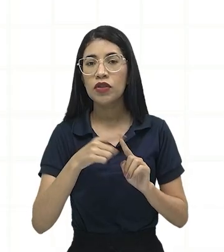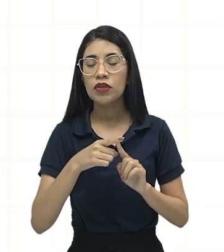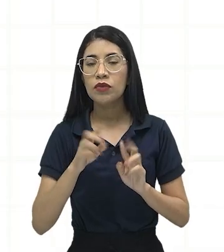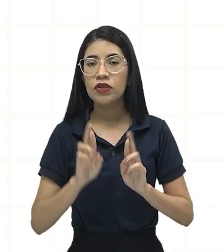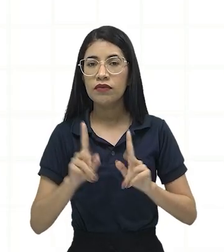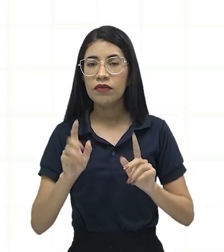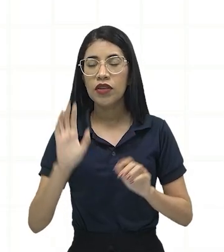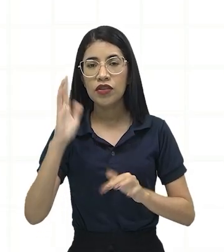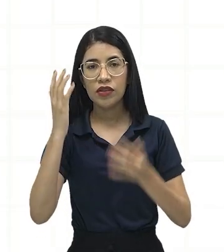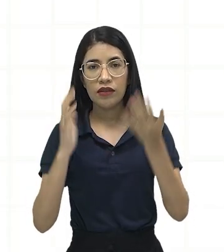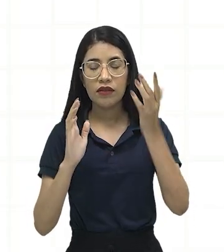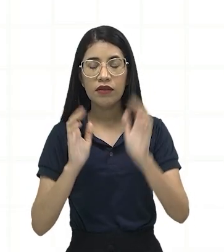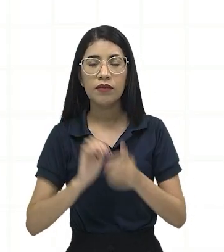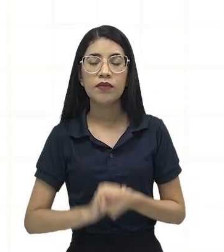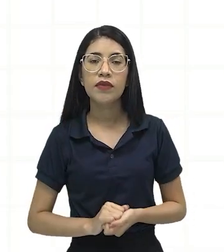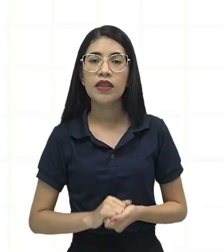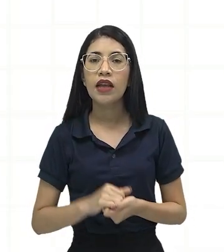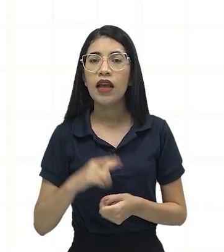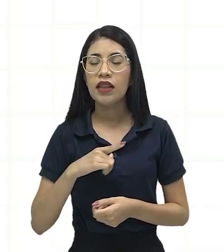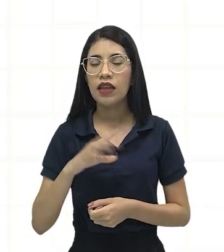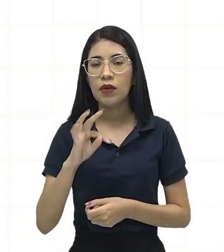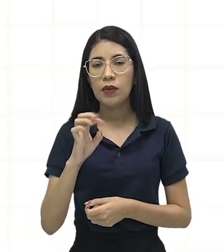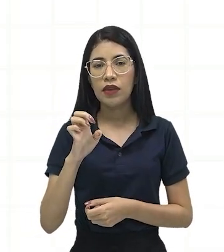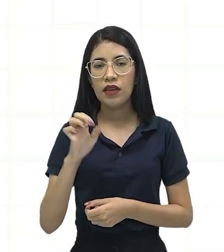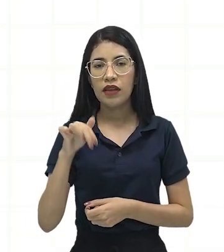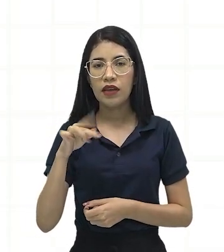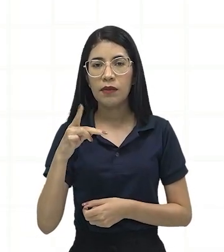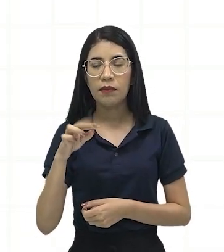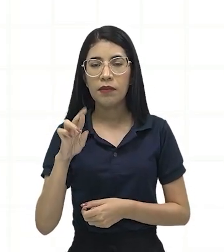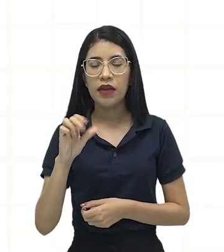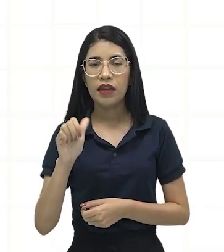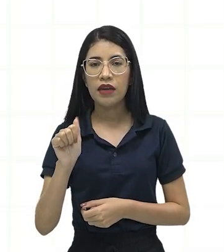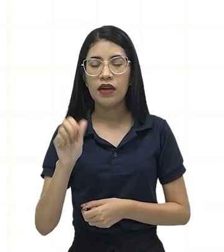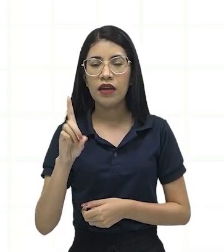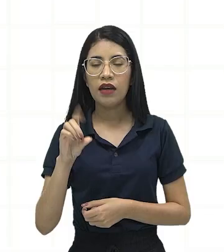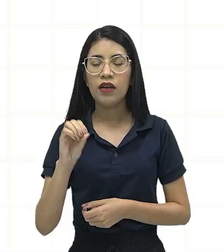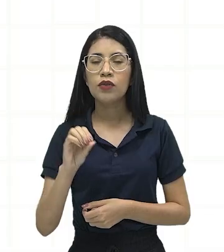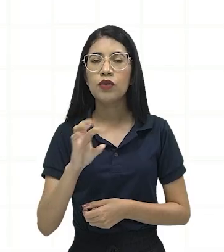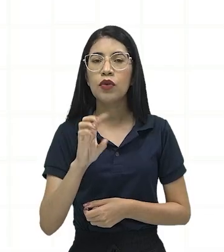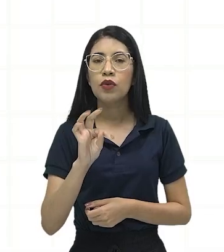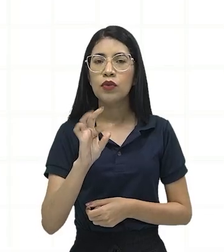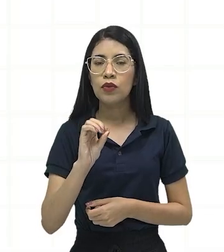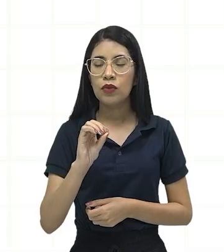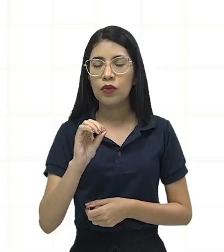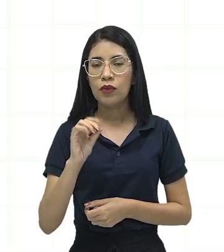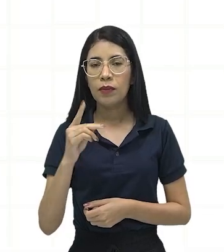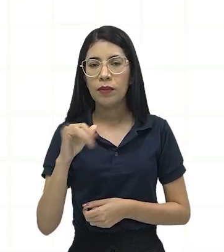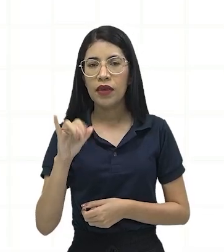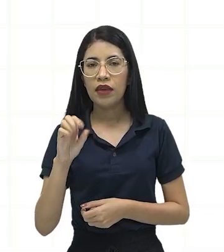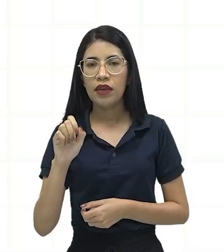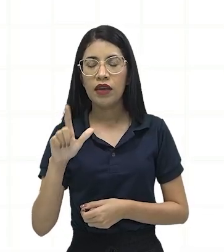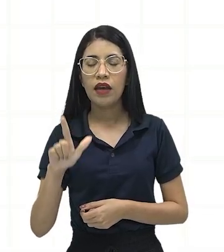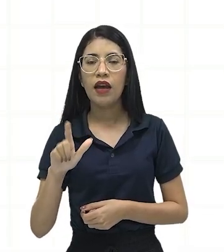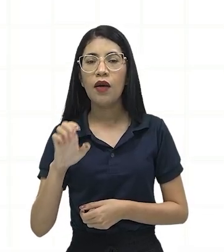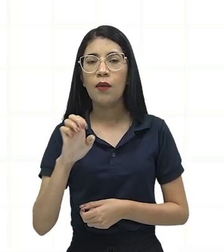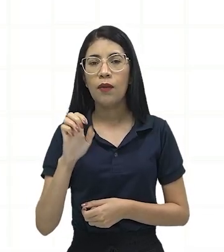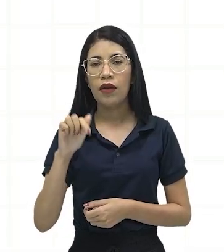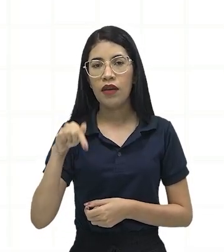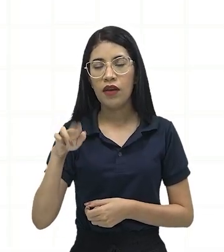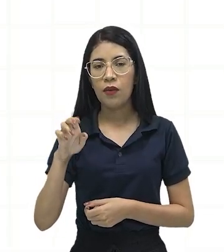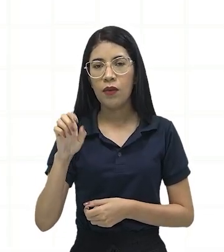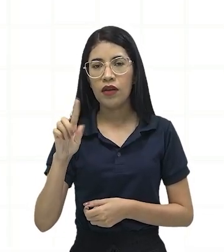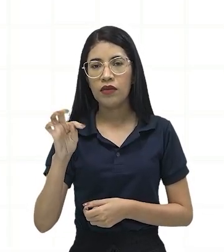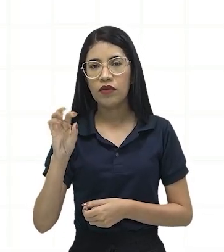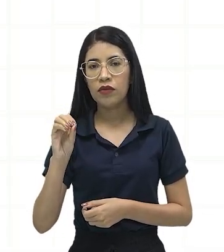né? Então aí, ó, tem clima temperado, tem clima tropical, tem o clima equatorial, o clima da